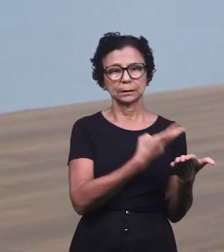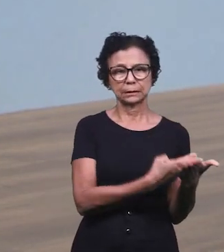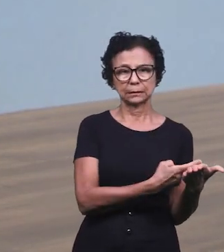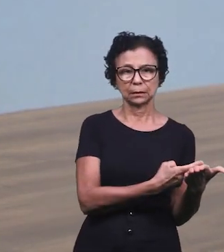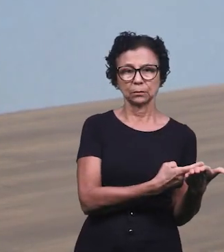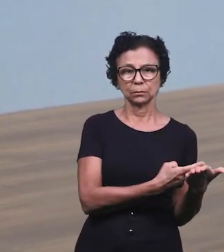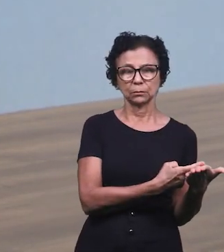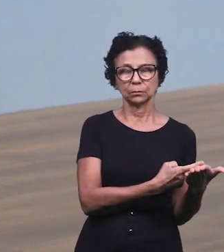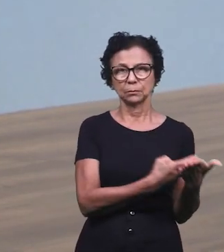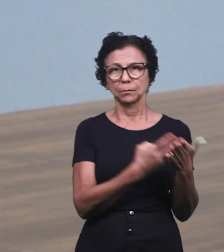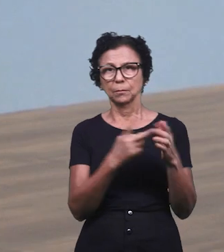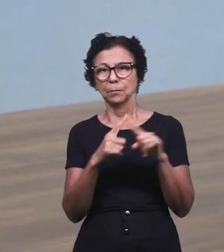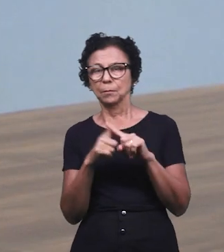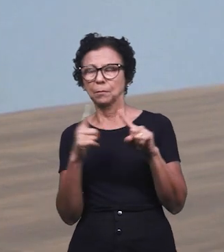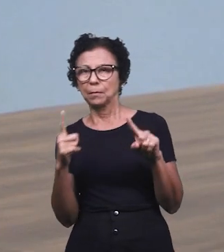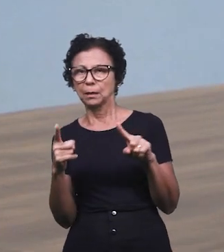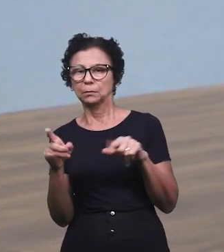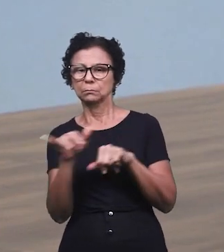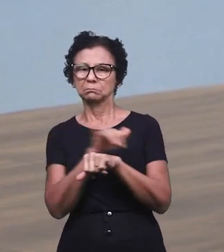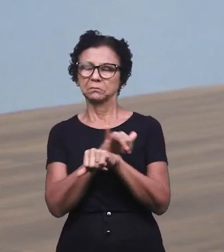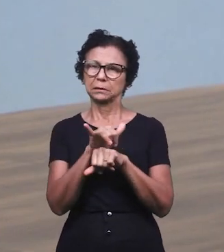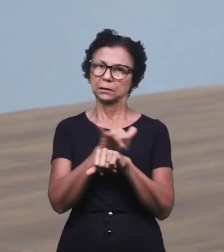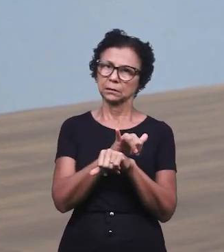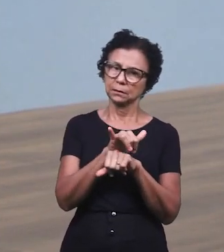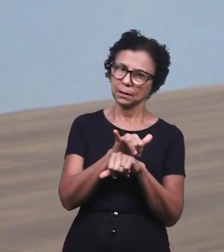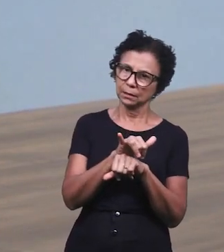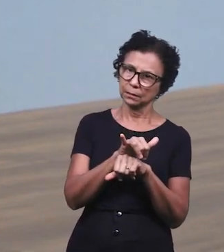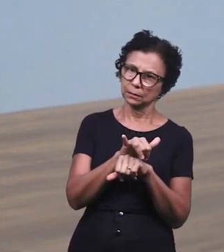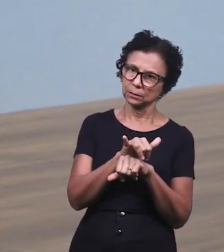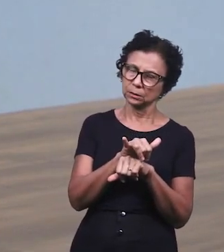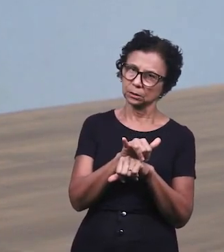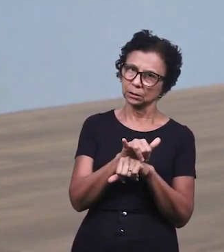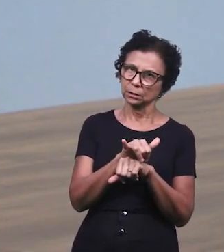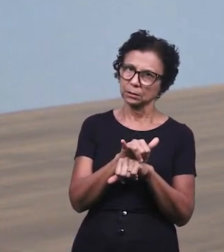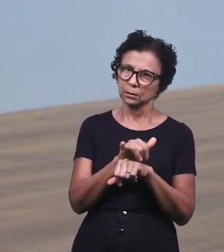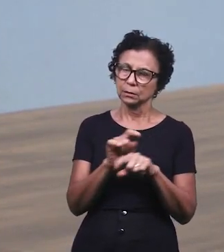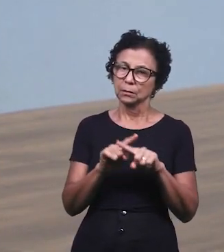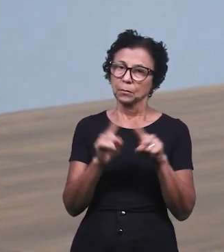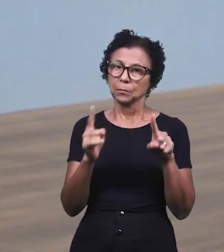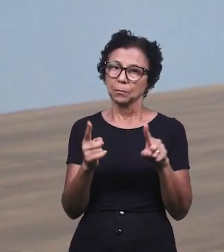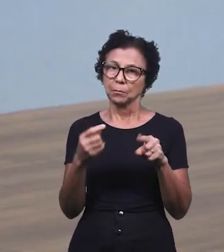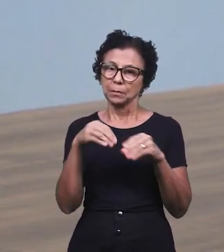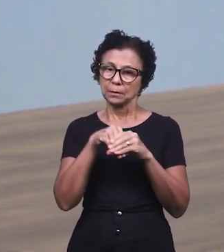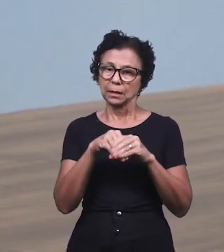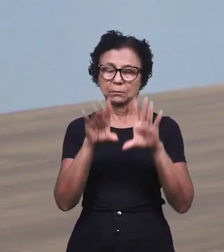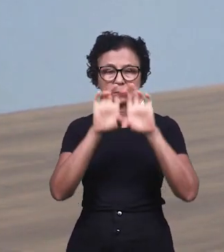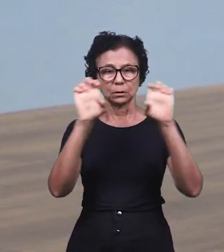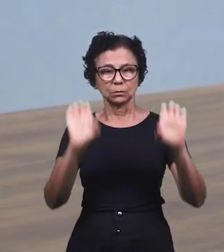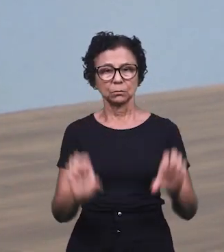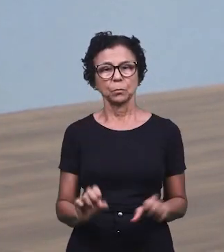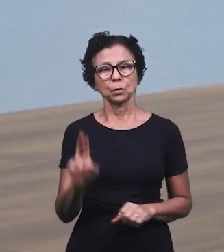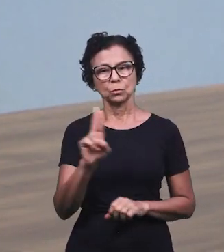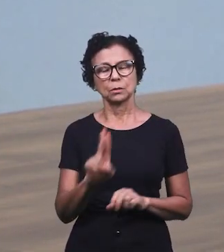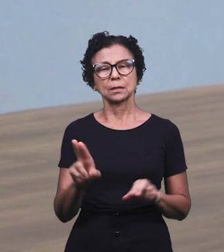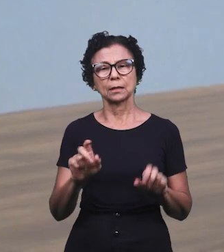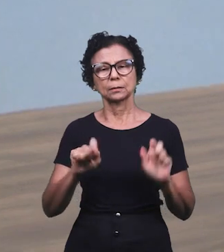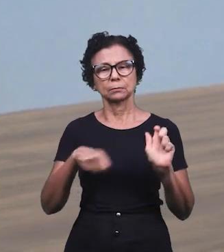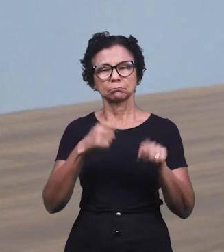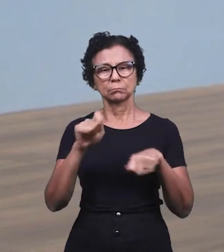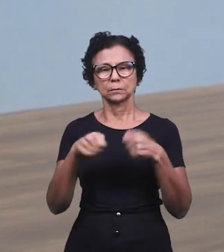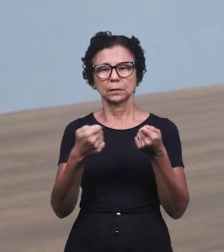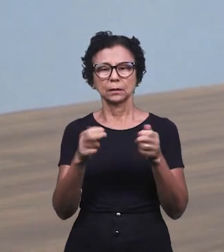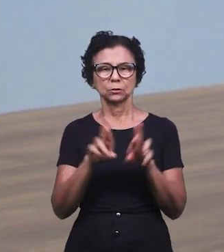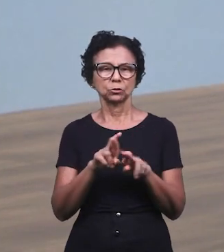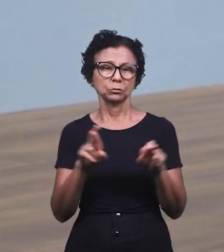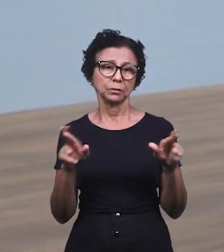mas desde que se coloque dentro da estrutura, eu posso utilizar sinais diferentes, até dependendo do surdo que está com a gente ali na igreja.